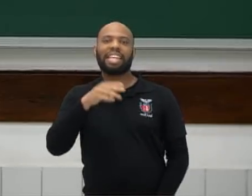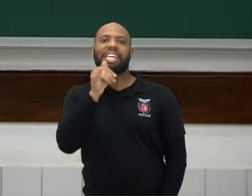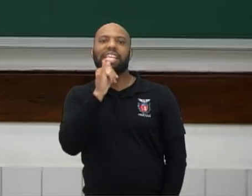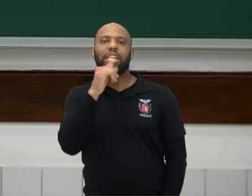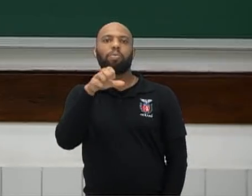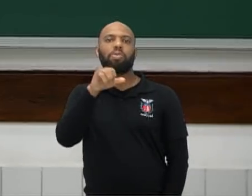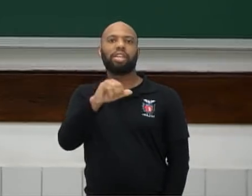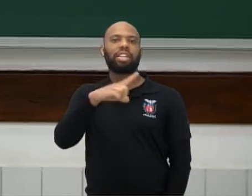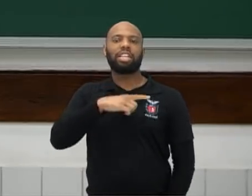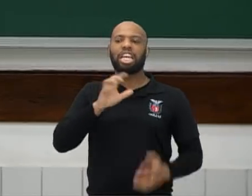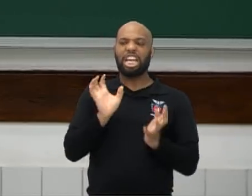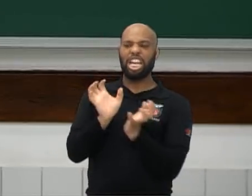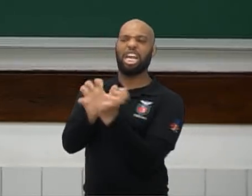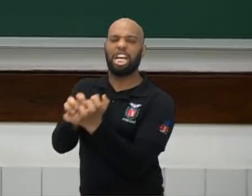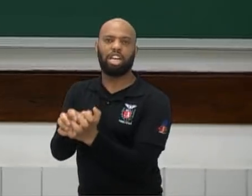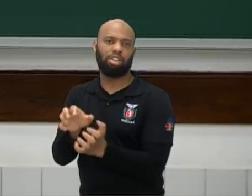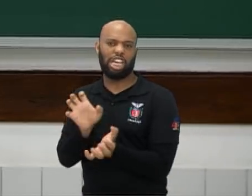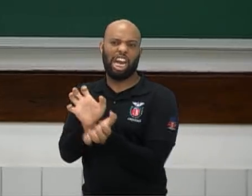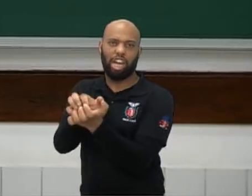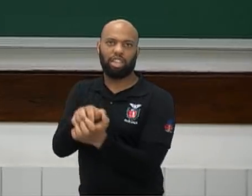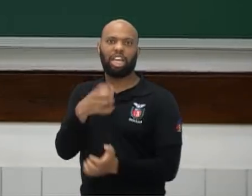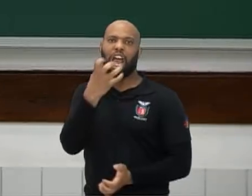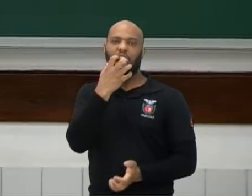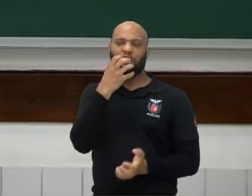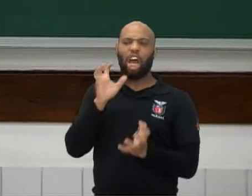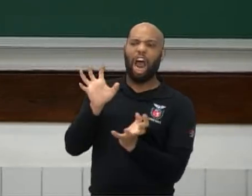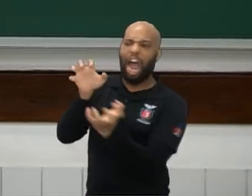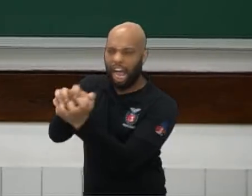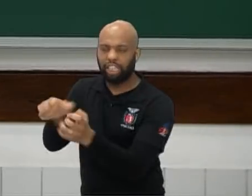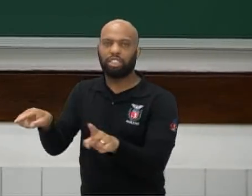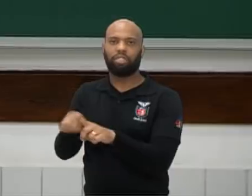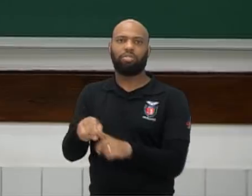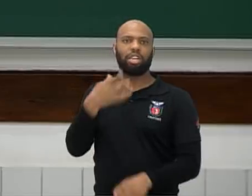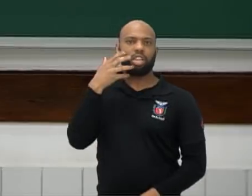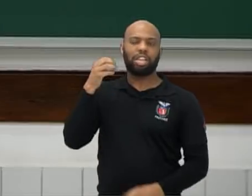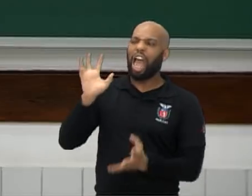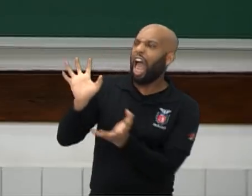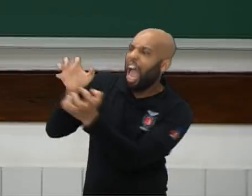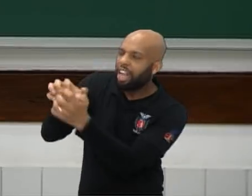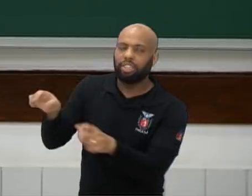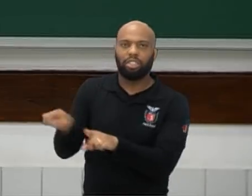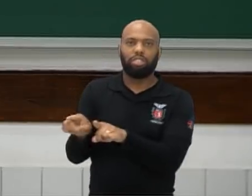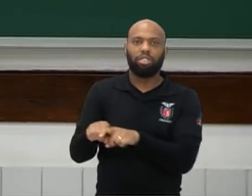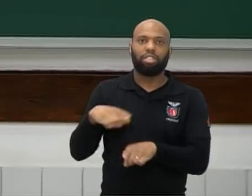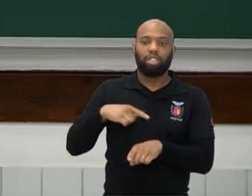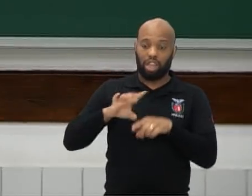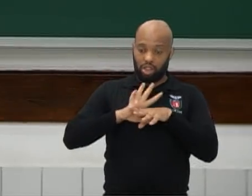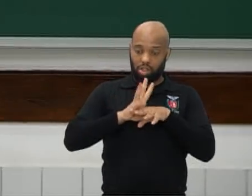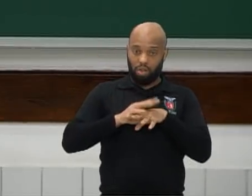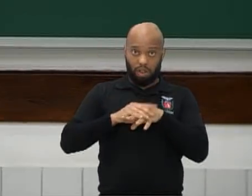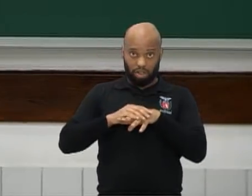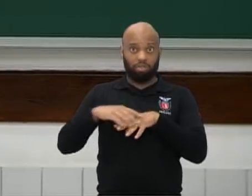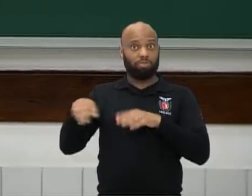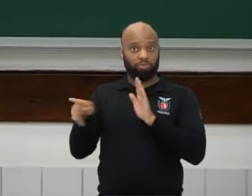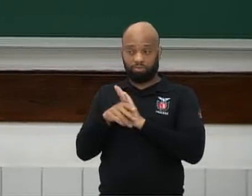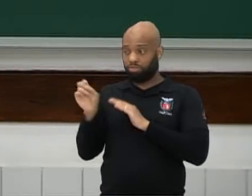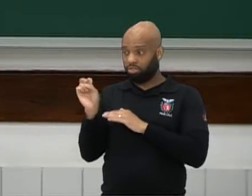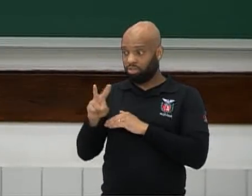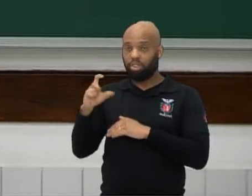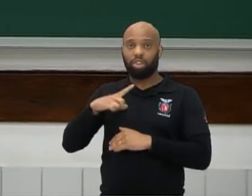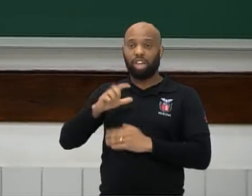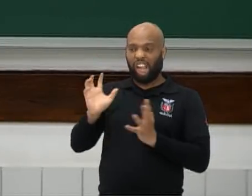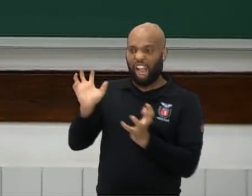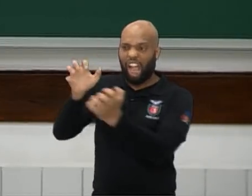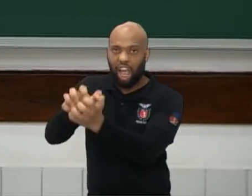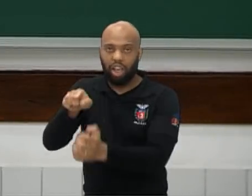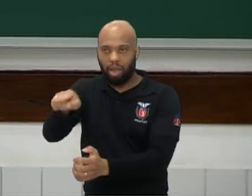mordida de, normalmente, cachorro ou gato. O animal está contaminado, o vírus ataca o sistema nervoso, ele vai lá e